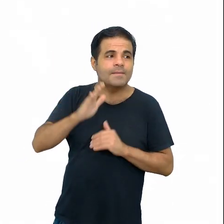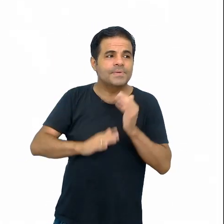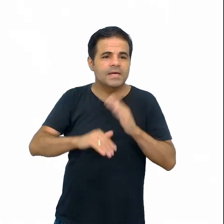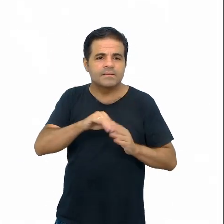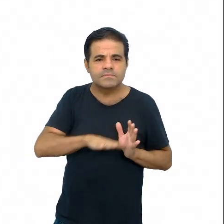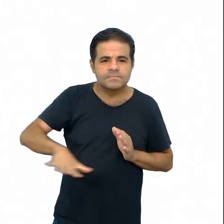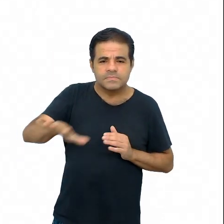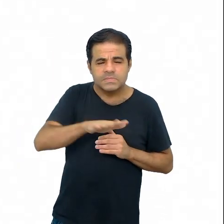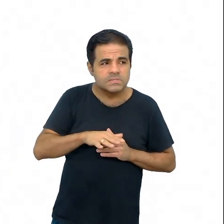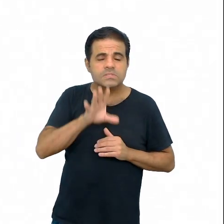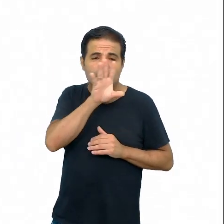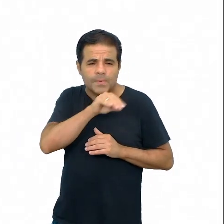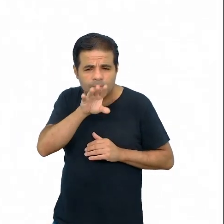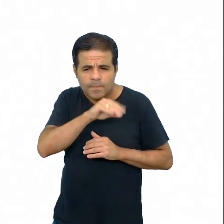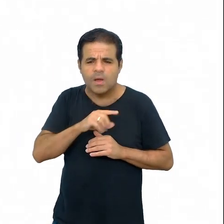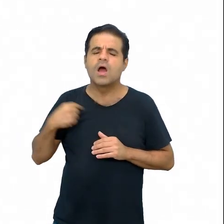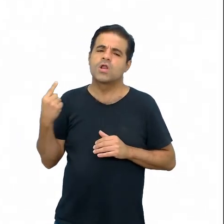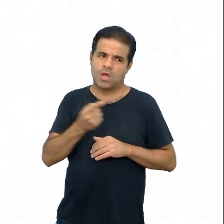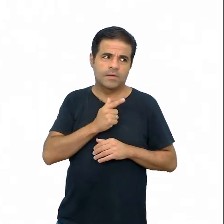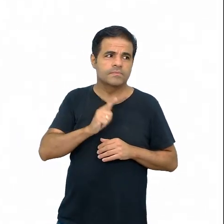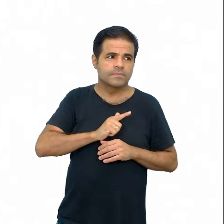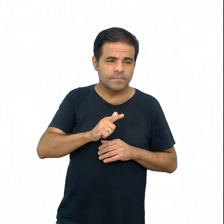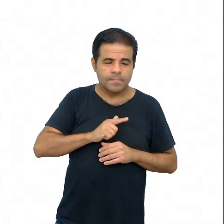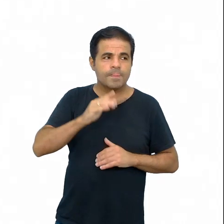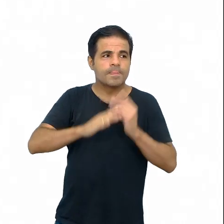vale ressaltar que nós temos aqui por